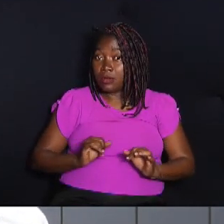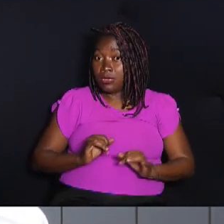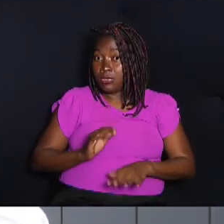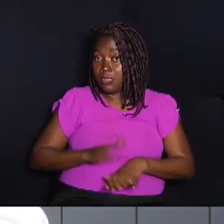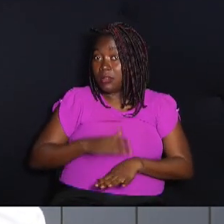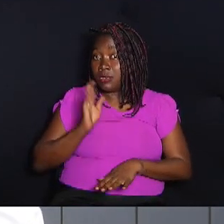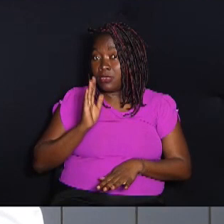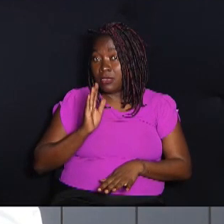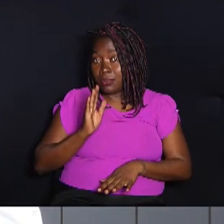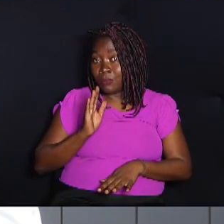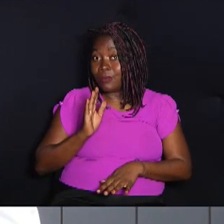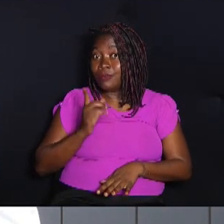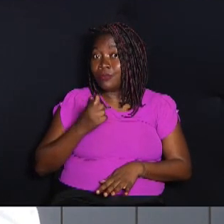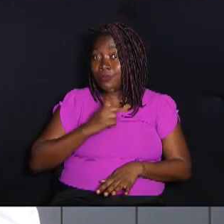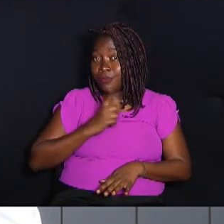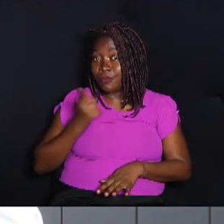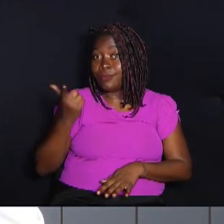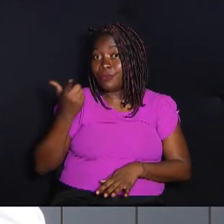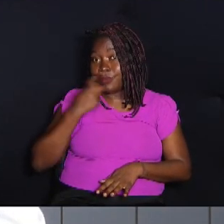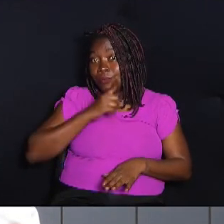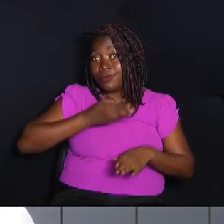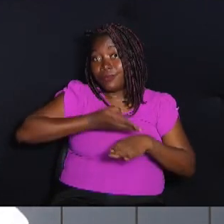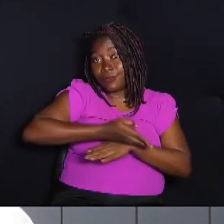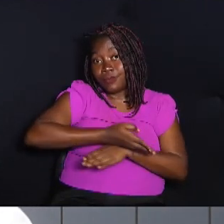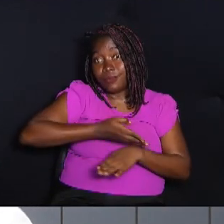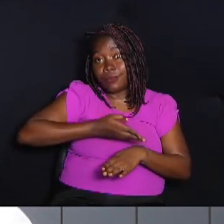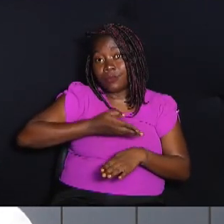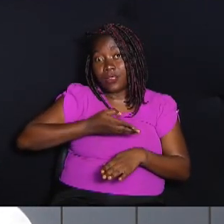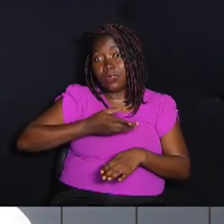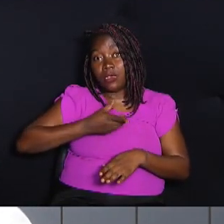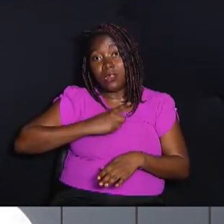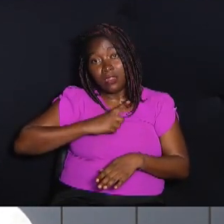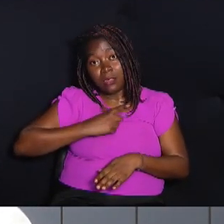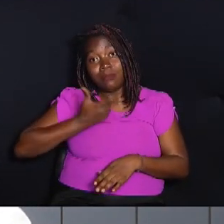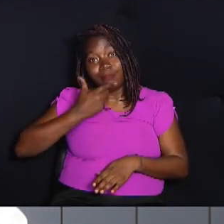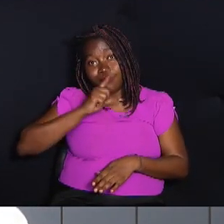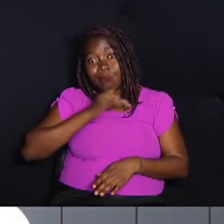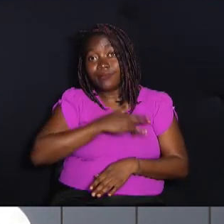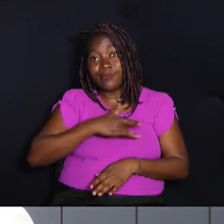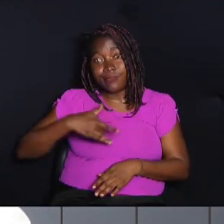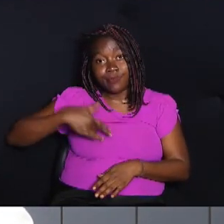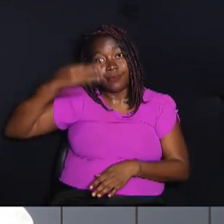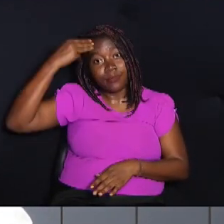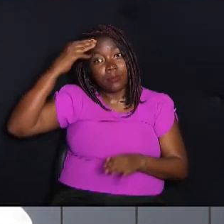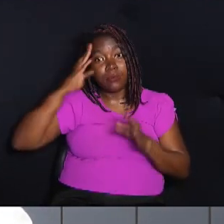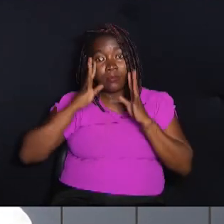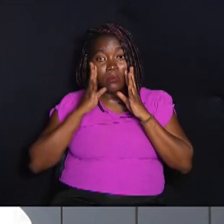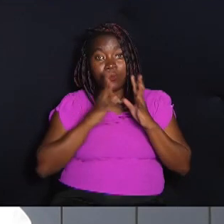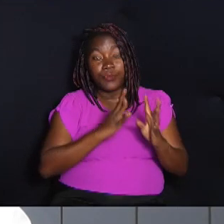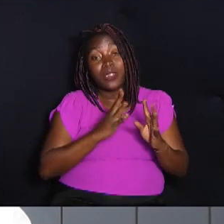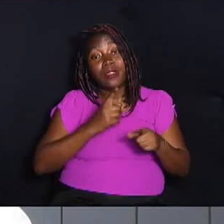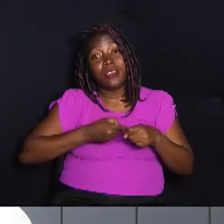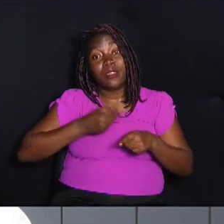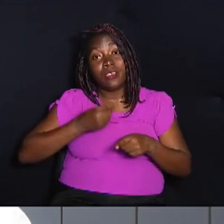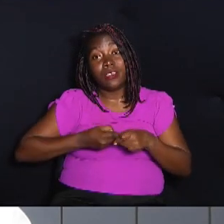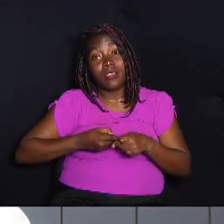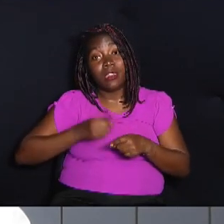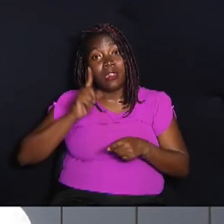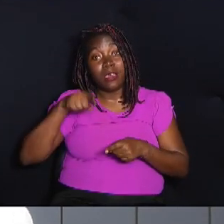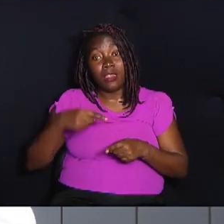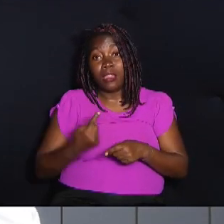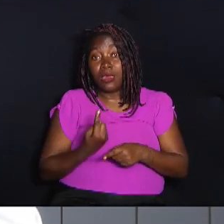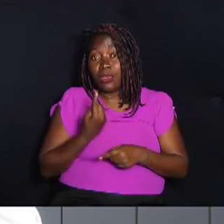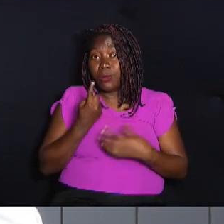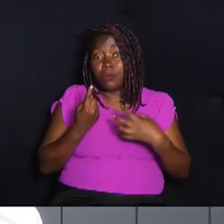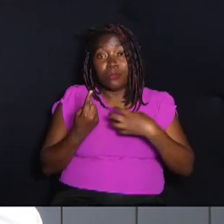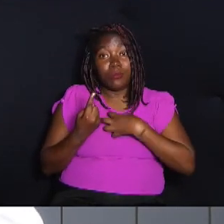mais para ter o acesso e ter a saúde mental atendida. Até porque é uma